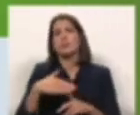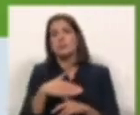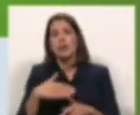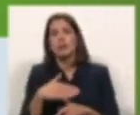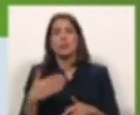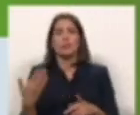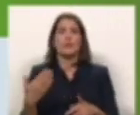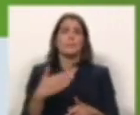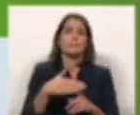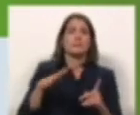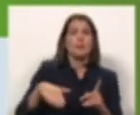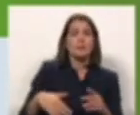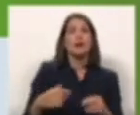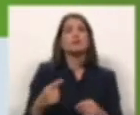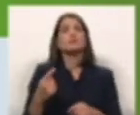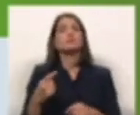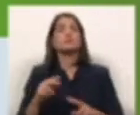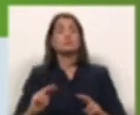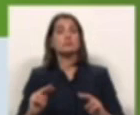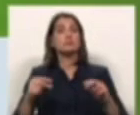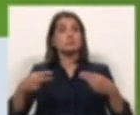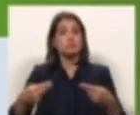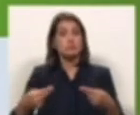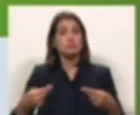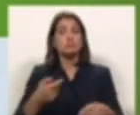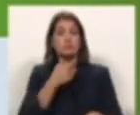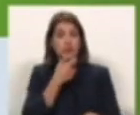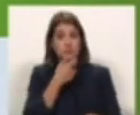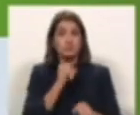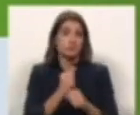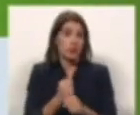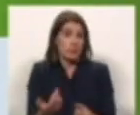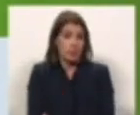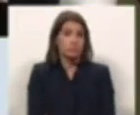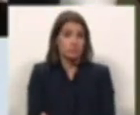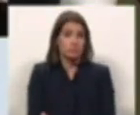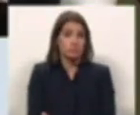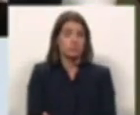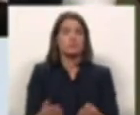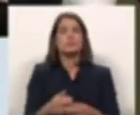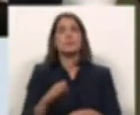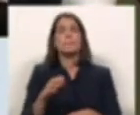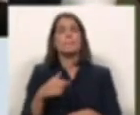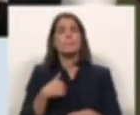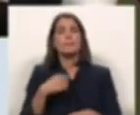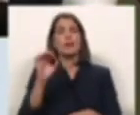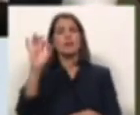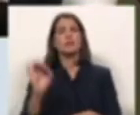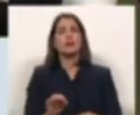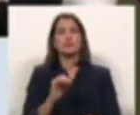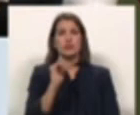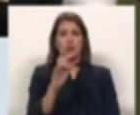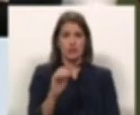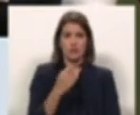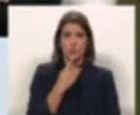baixa só pode subir na vida através do trabalho e quando nós temos taxas de irs é